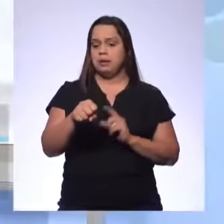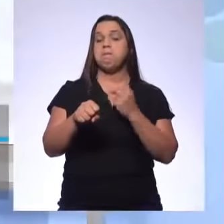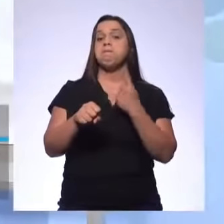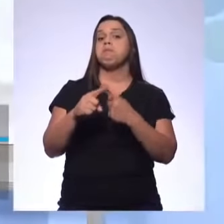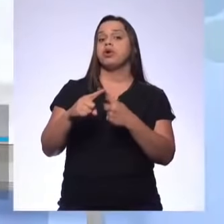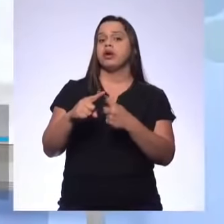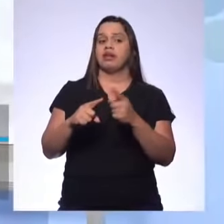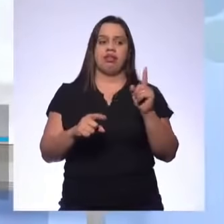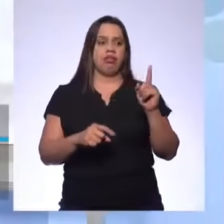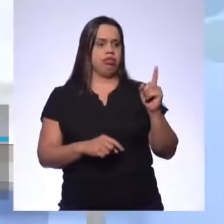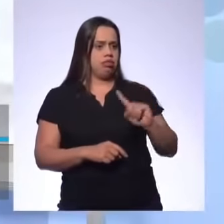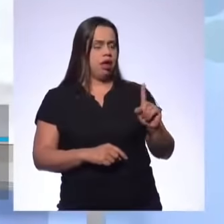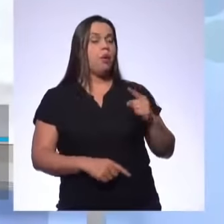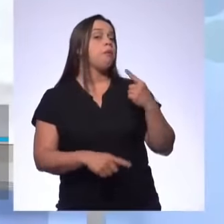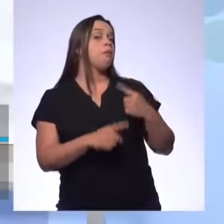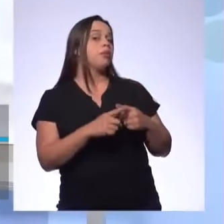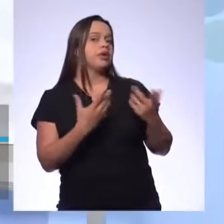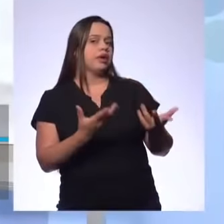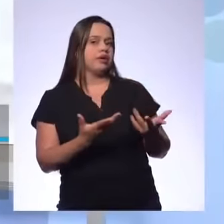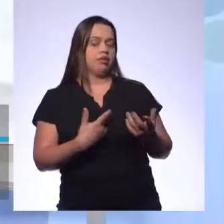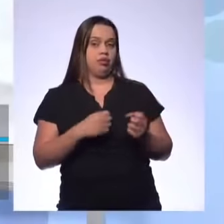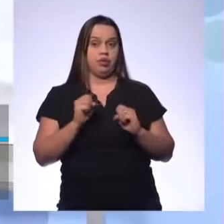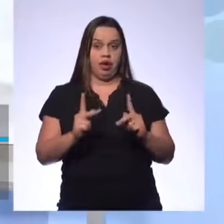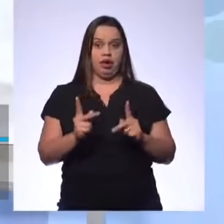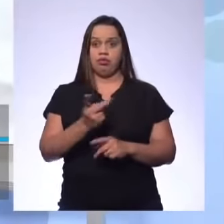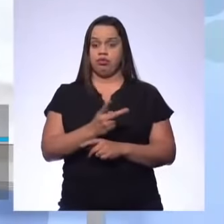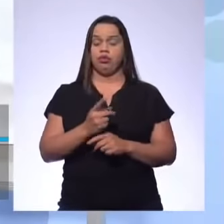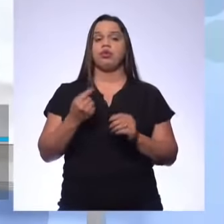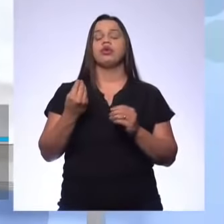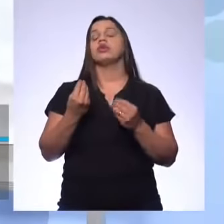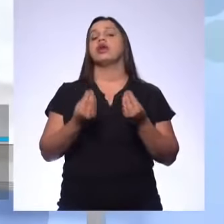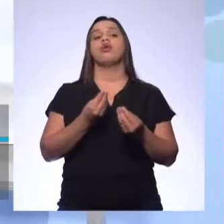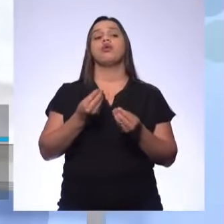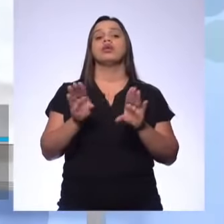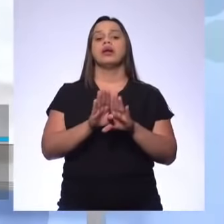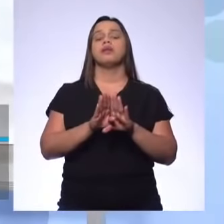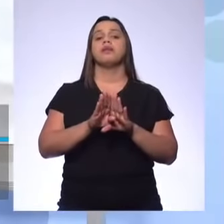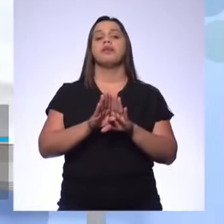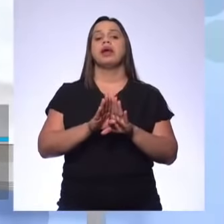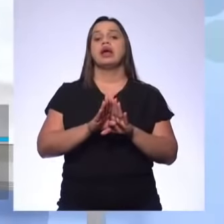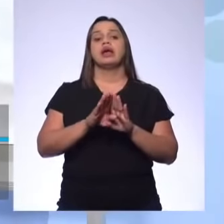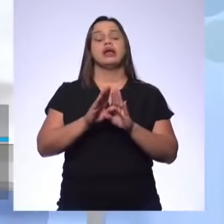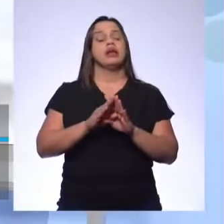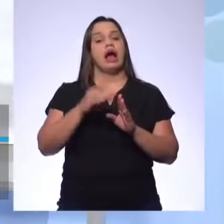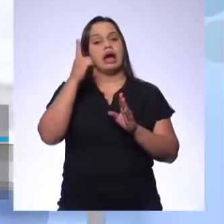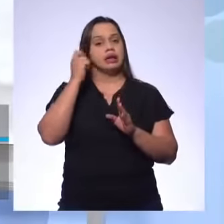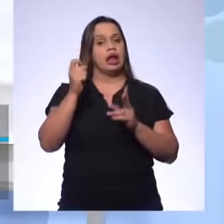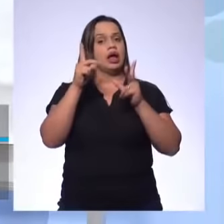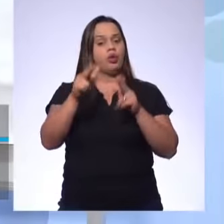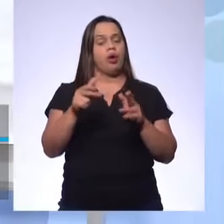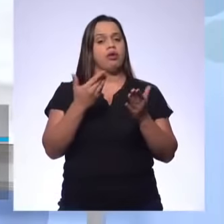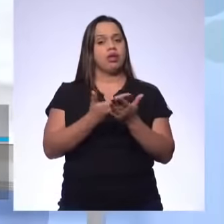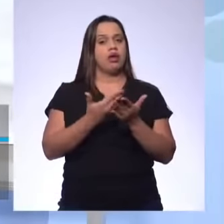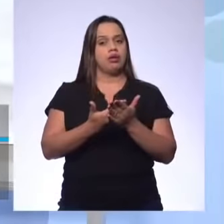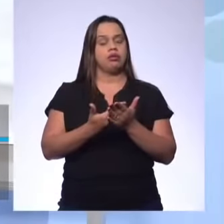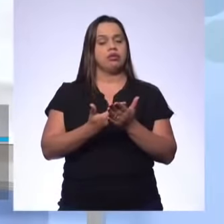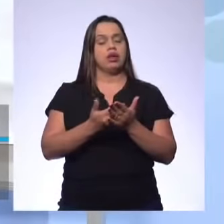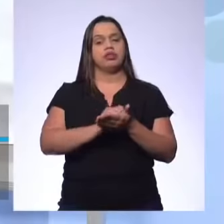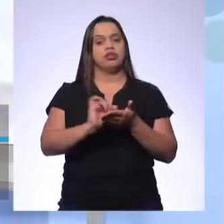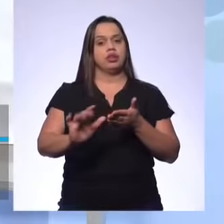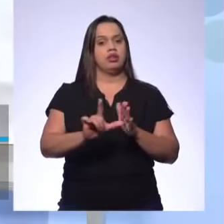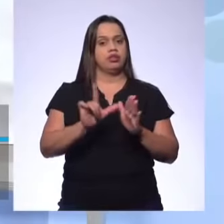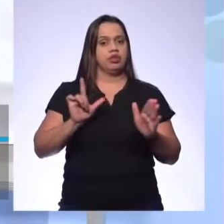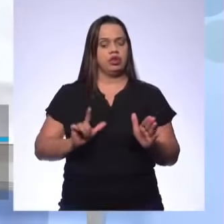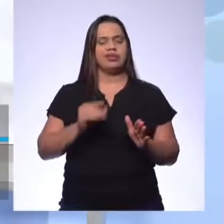que não, why? Por que não? Tá? Então, partindo do mesmo pressuposto da aula anterior, da questão anterior, tenta